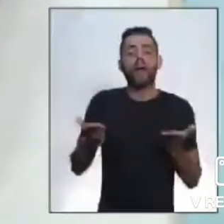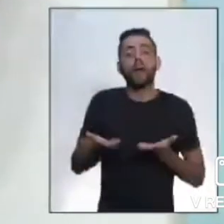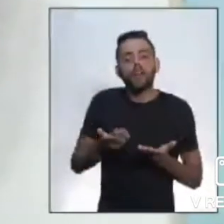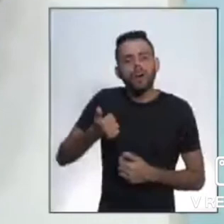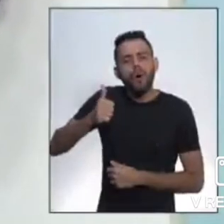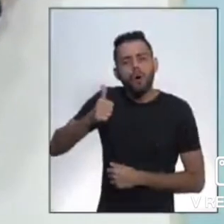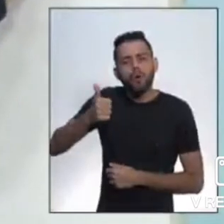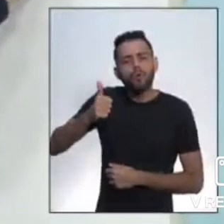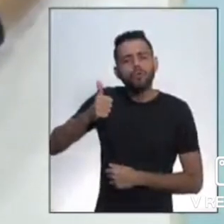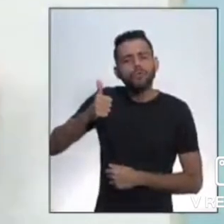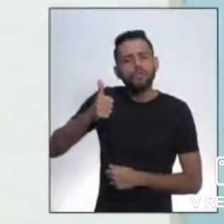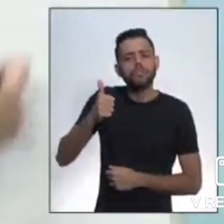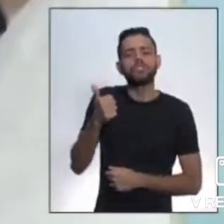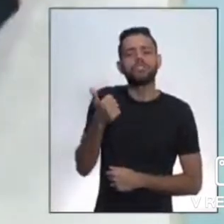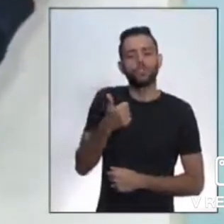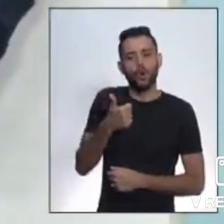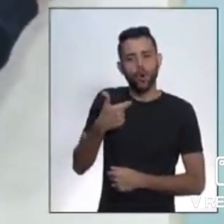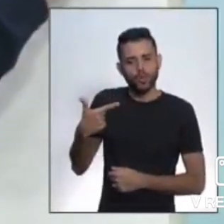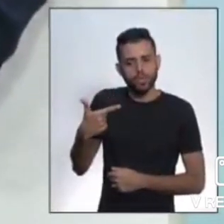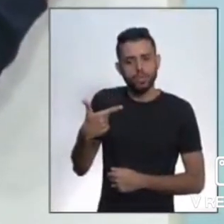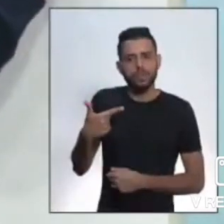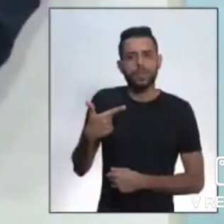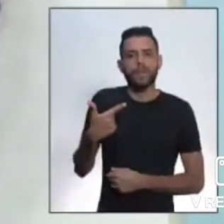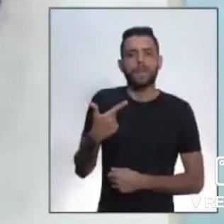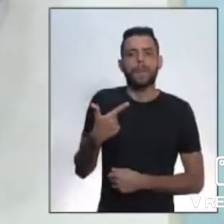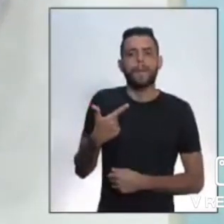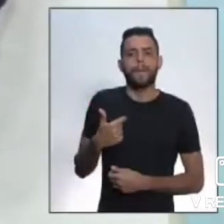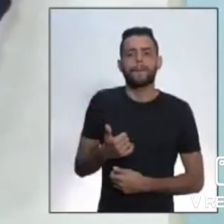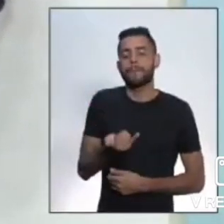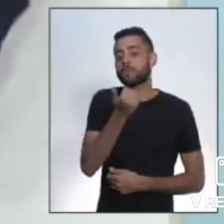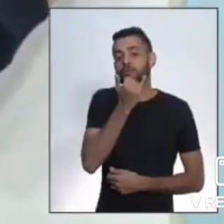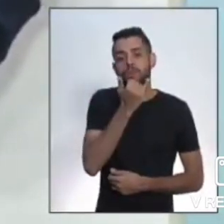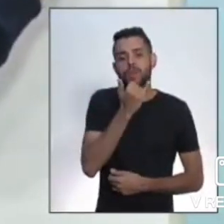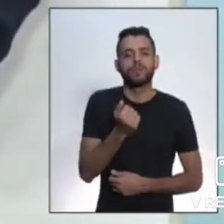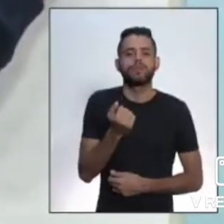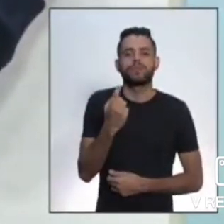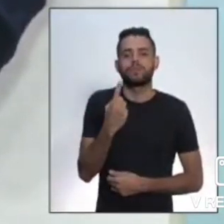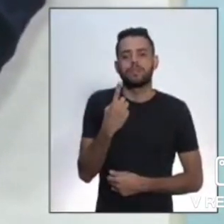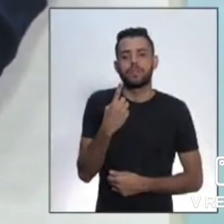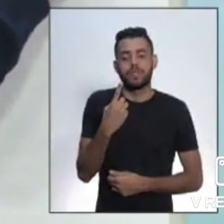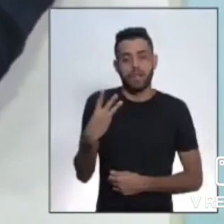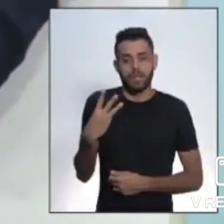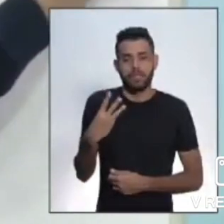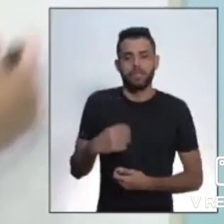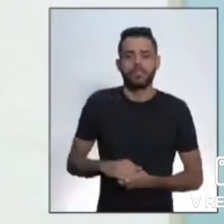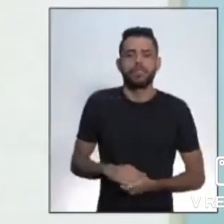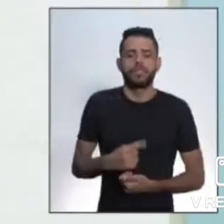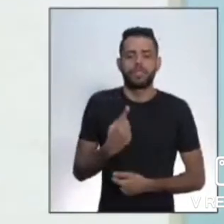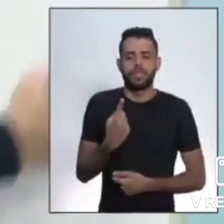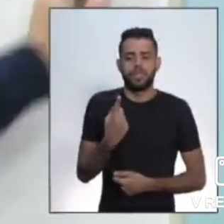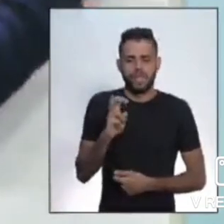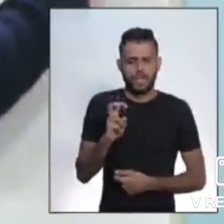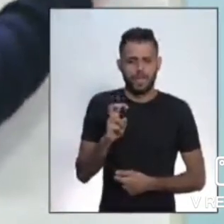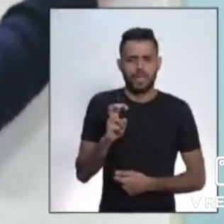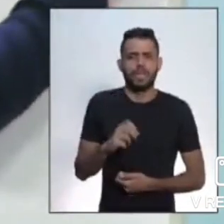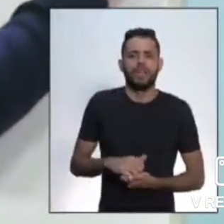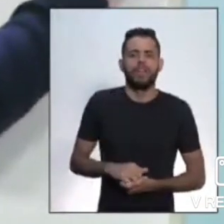11, 12, desculpa, 13, 15,